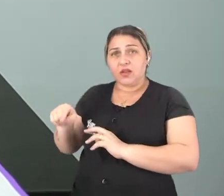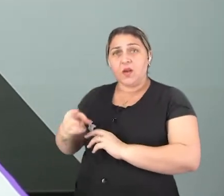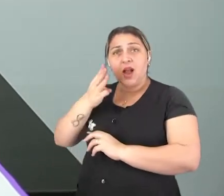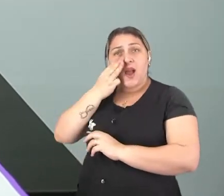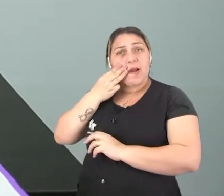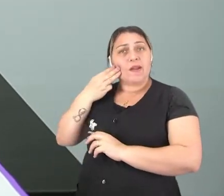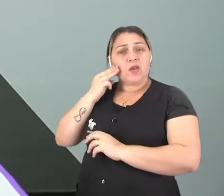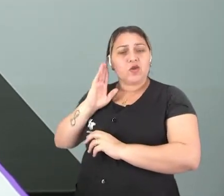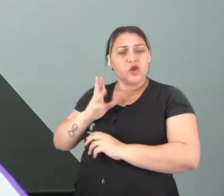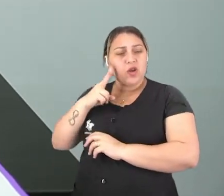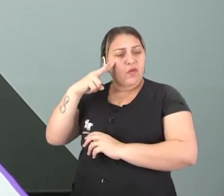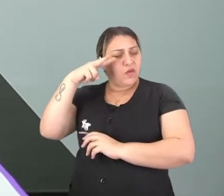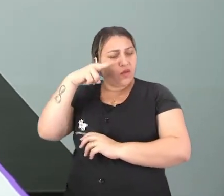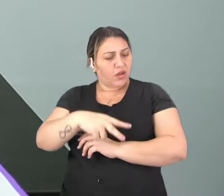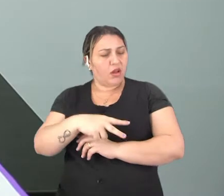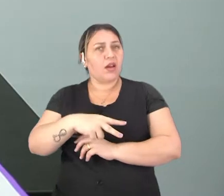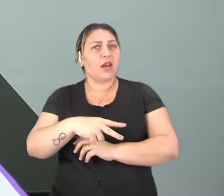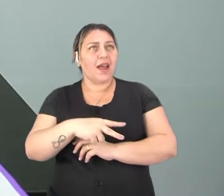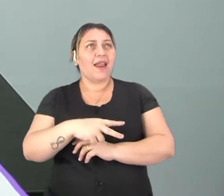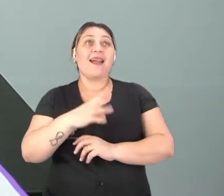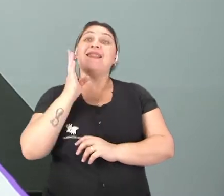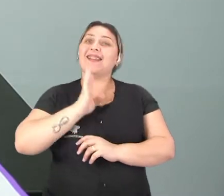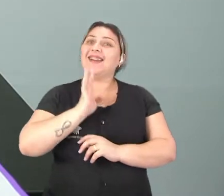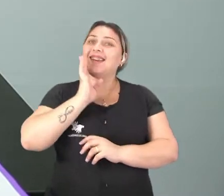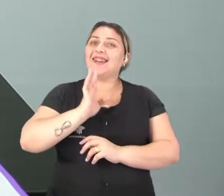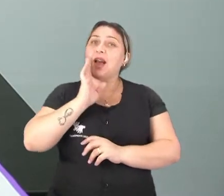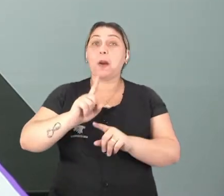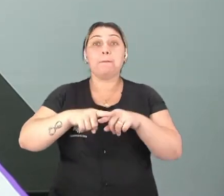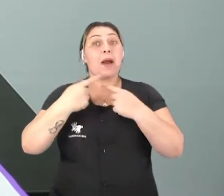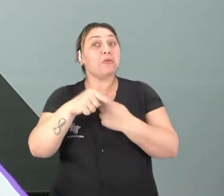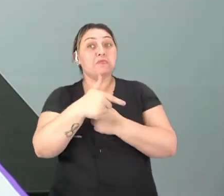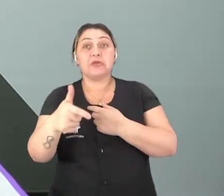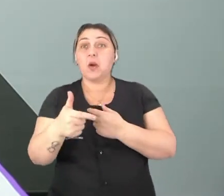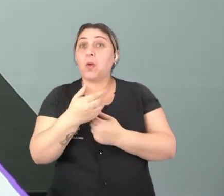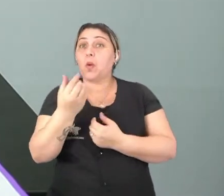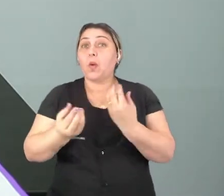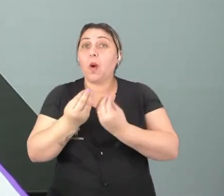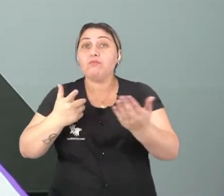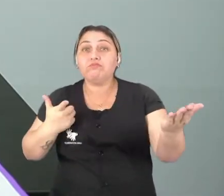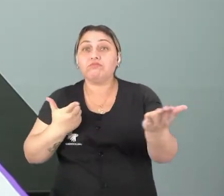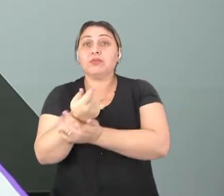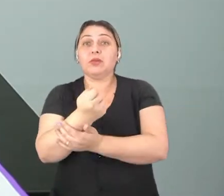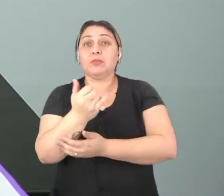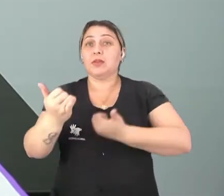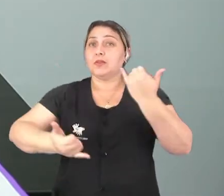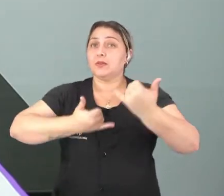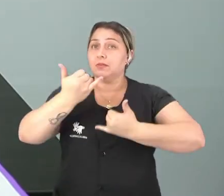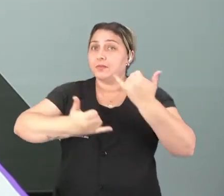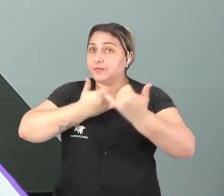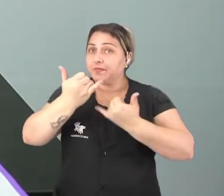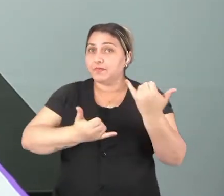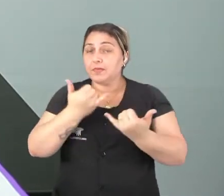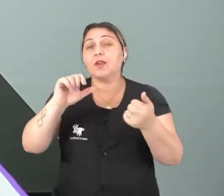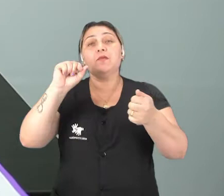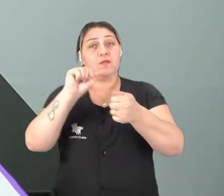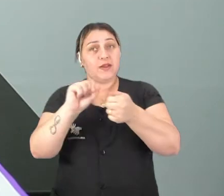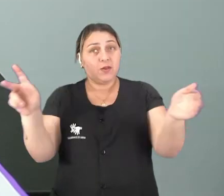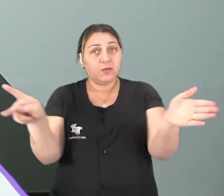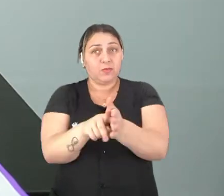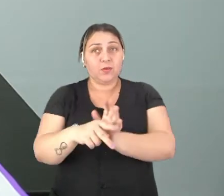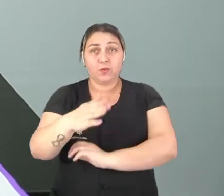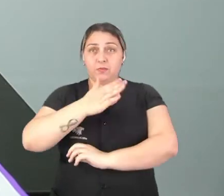o Cascão já tinham olhado para os brinquedos e tinham achado, poxa, que legal, mas já que eu não tenho condição, não tenho como ter aqueles brinquedos, eu vou fazer o